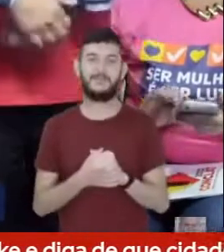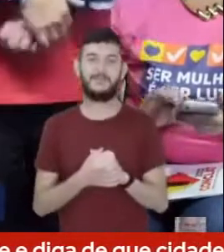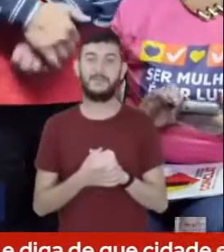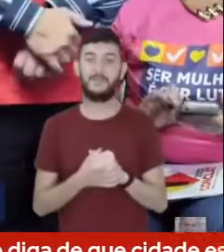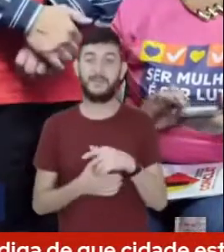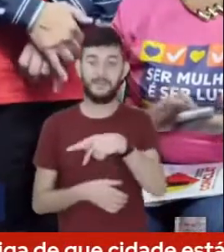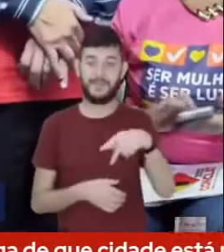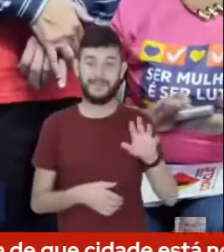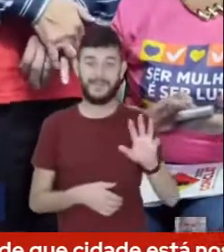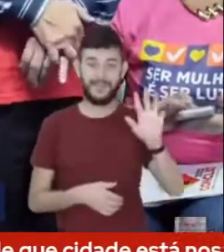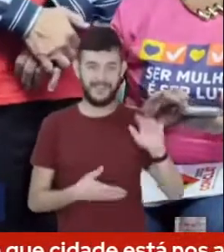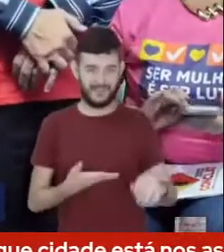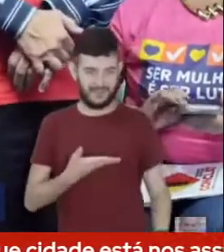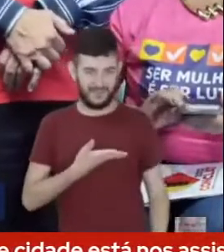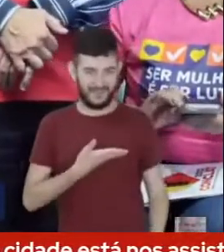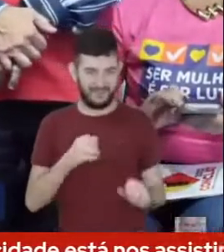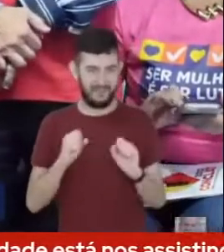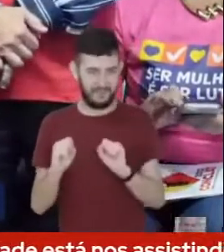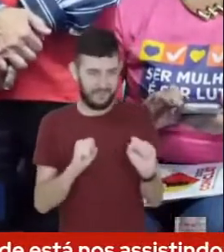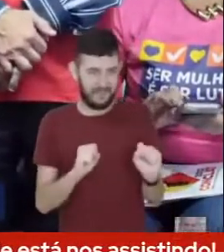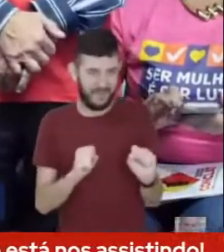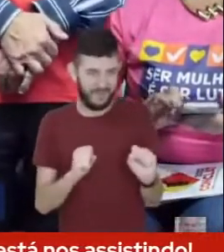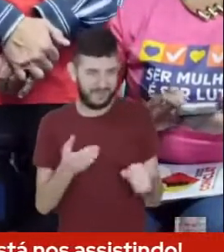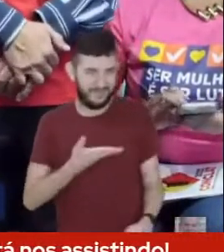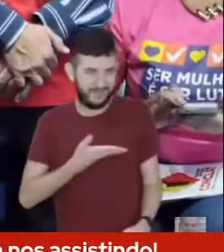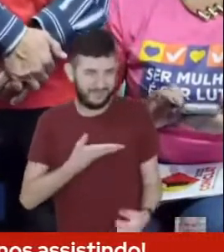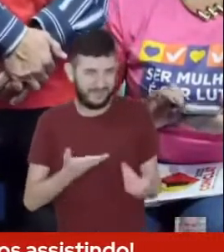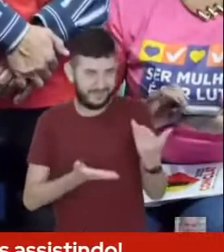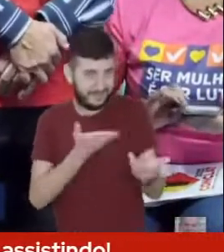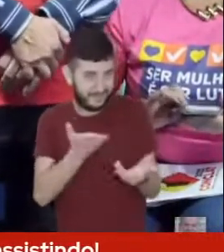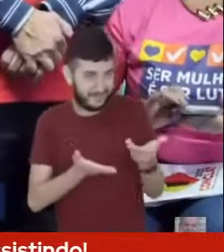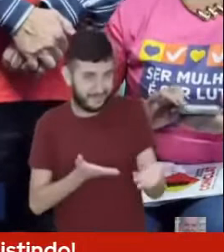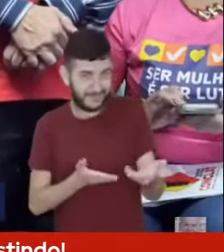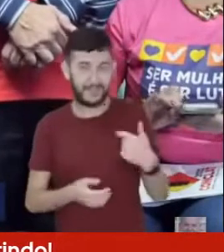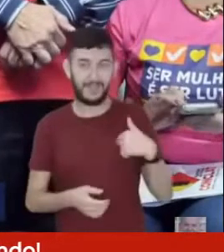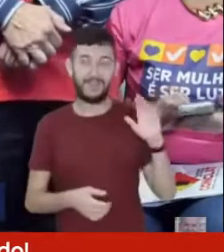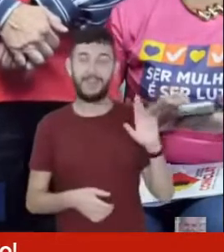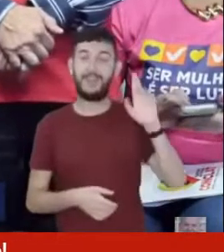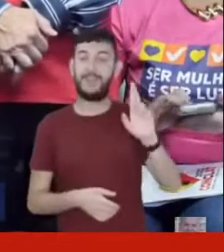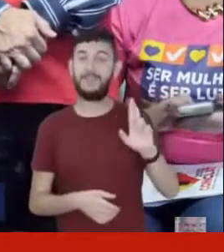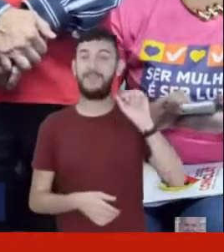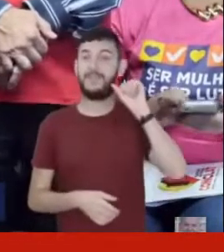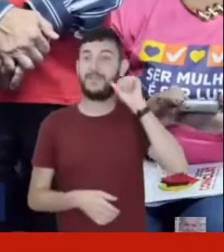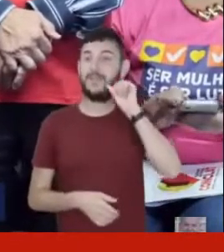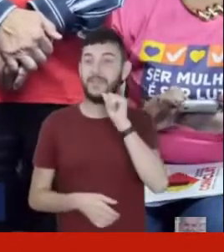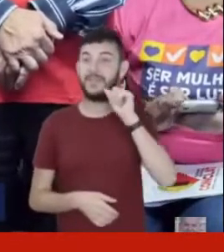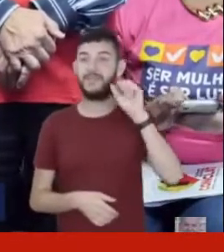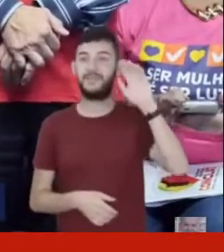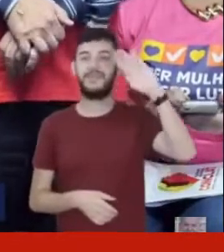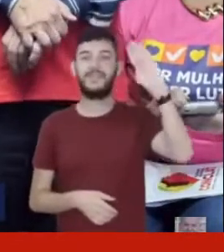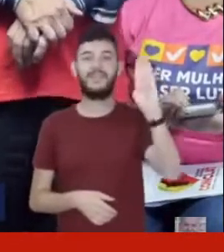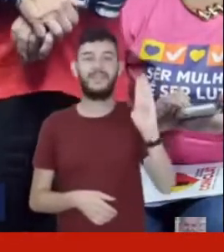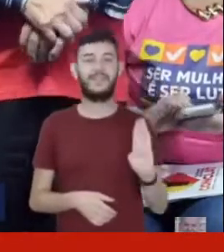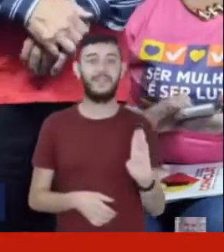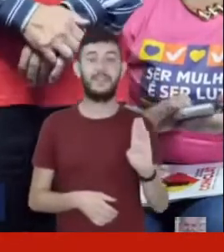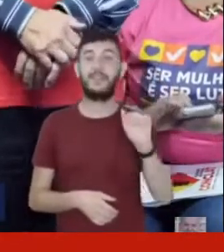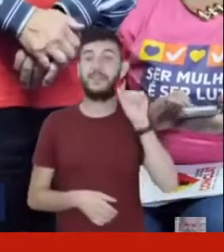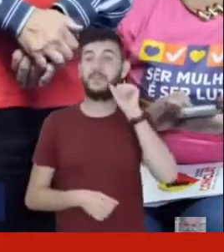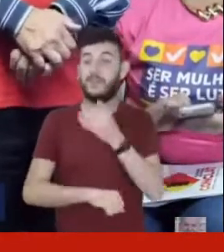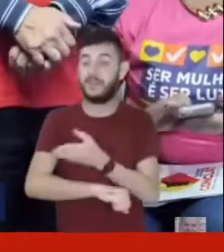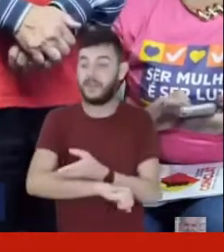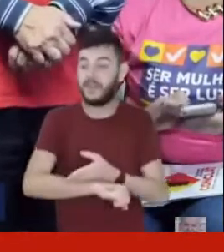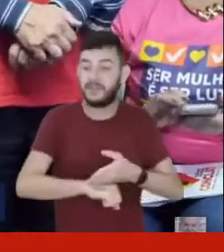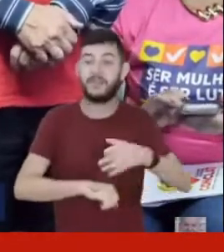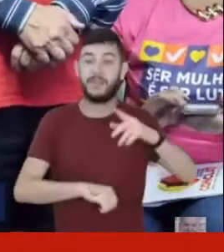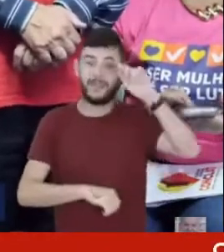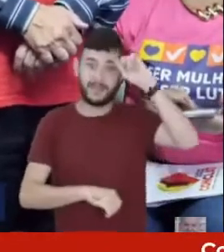assim? Estou falando em nome das mulheres brasileiras, em nome das brancas, das negras,